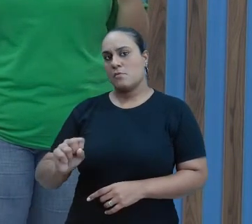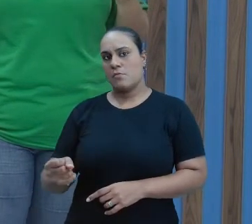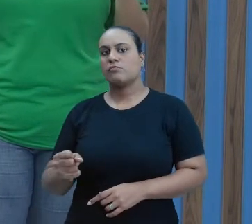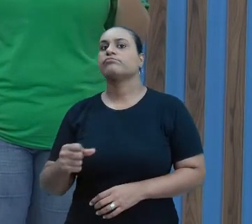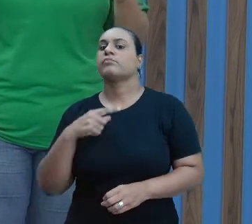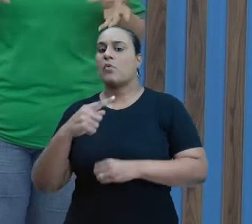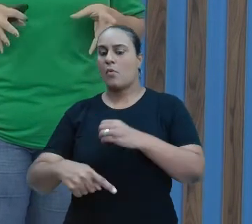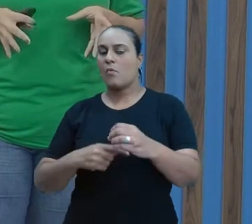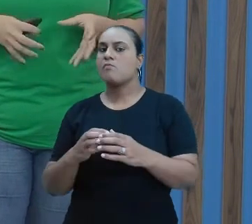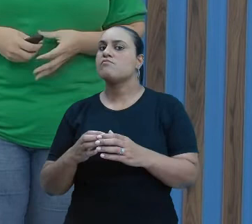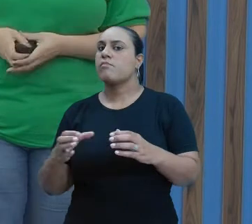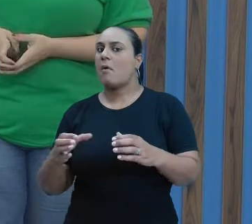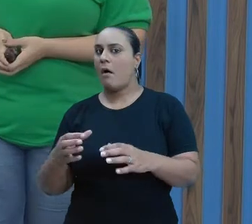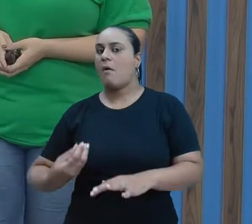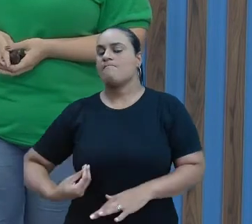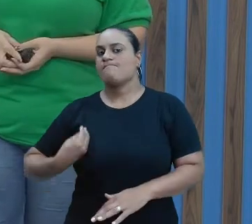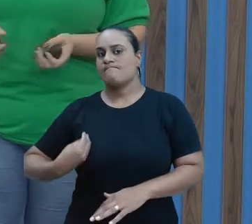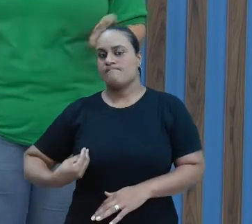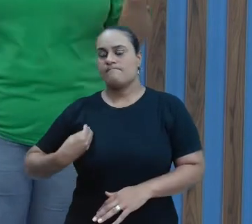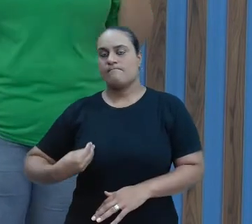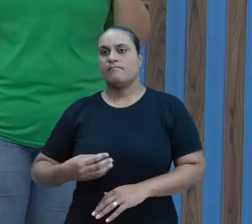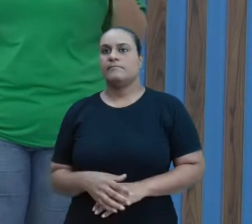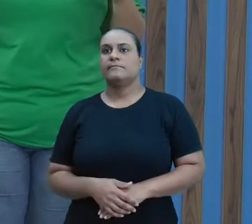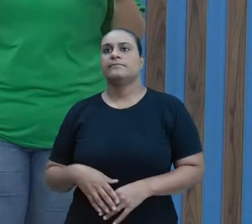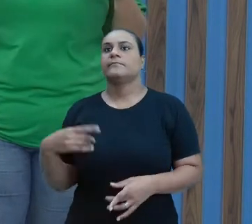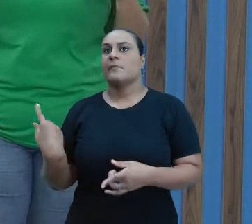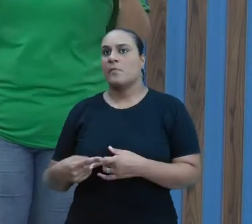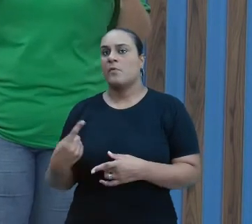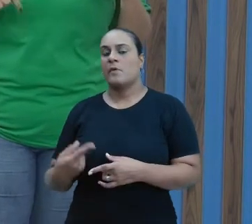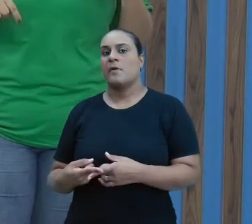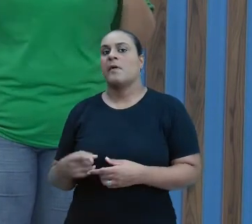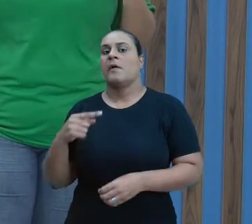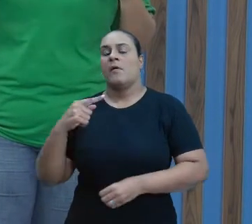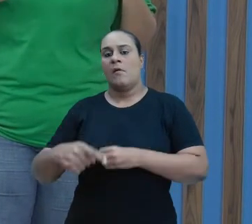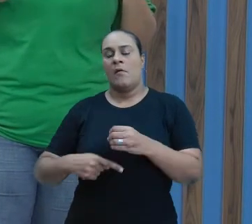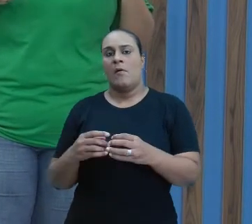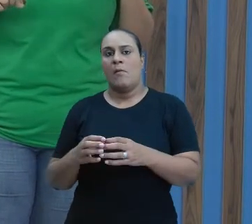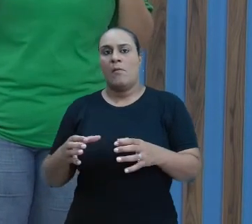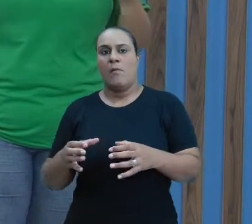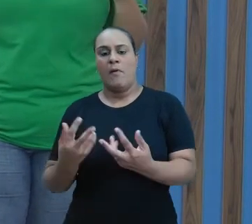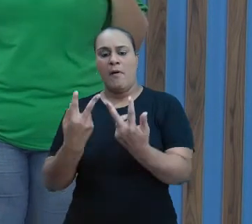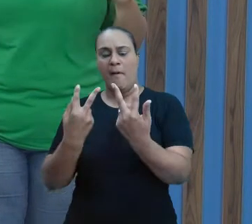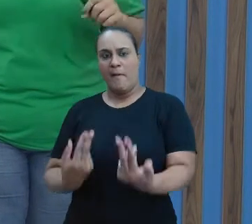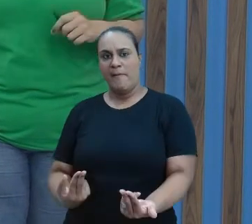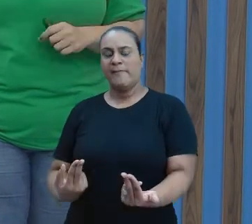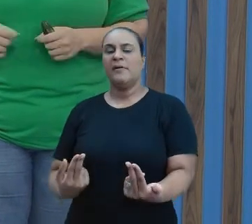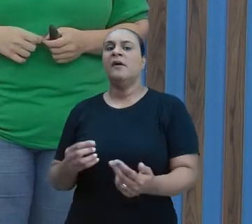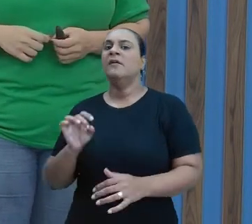elemento químico fortemente, né? Por quê? Porque o mesmo elemento químico só muda o